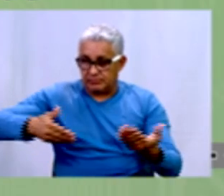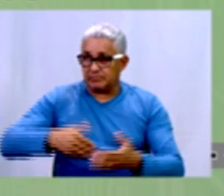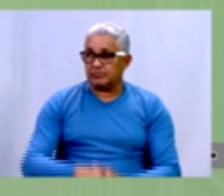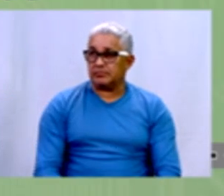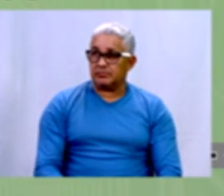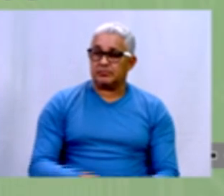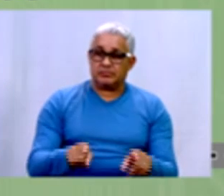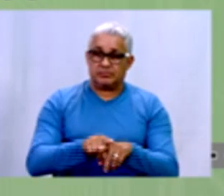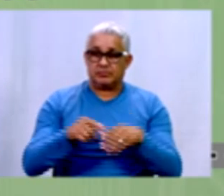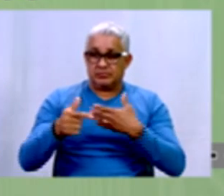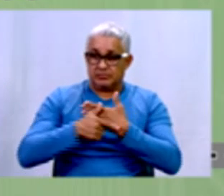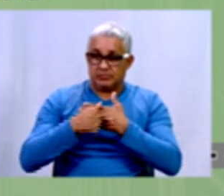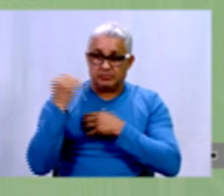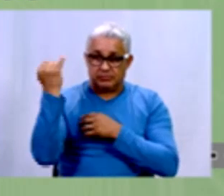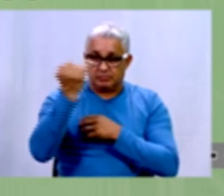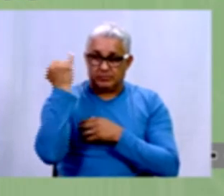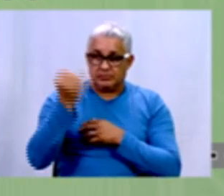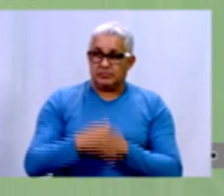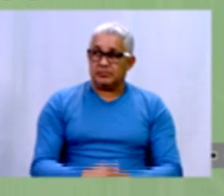Um outro papel importante